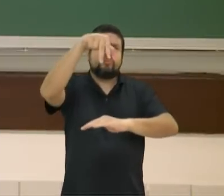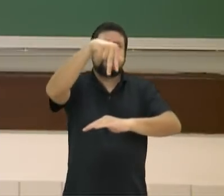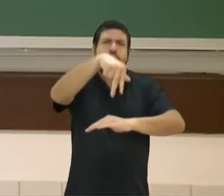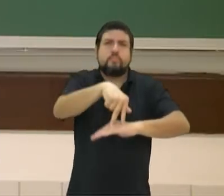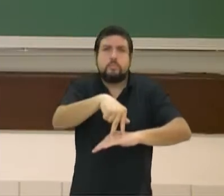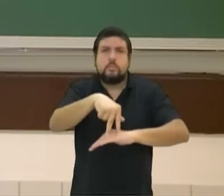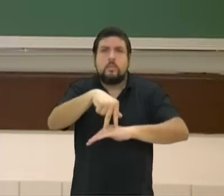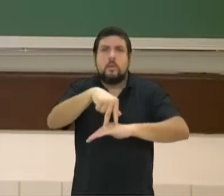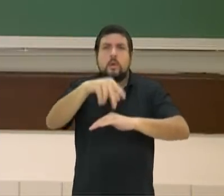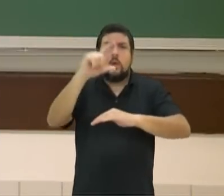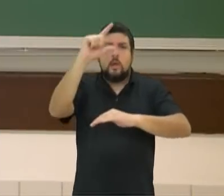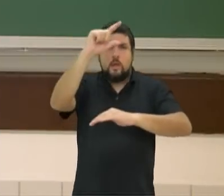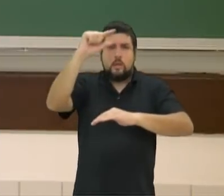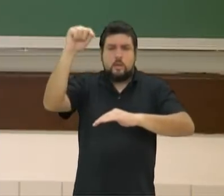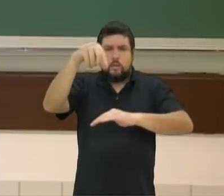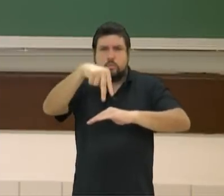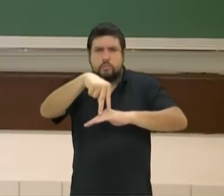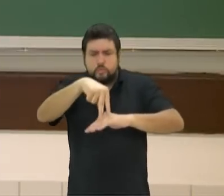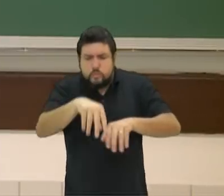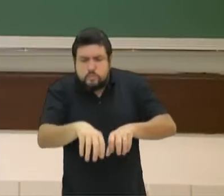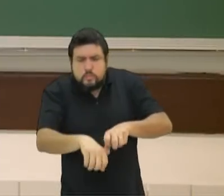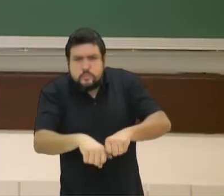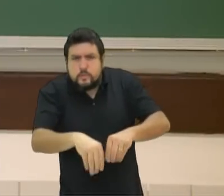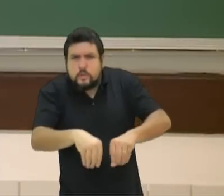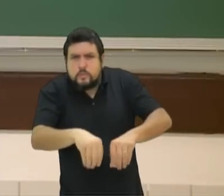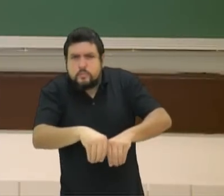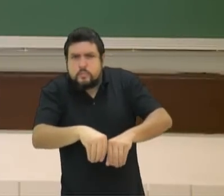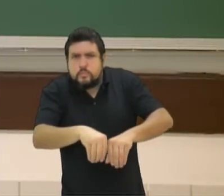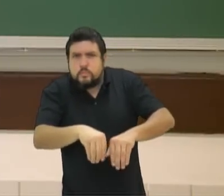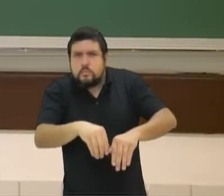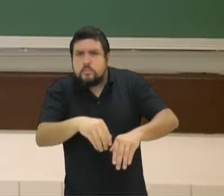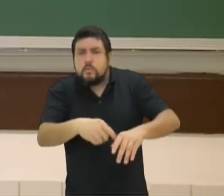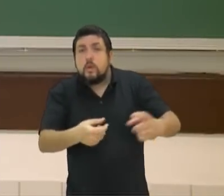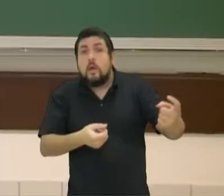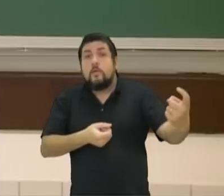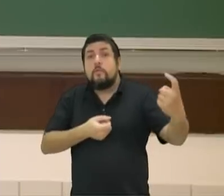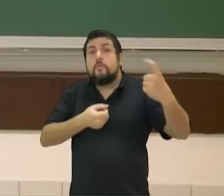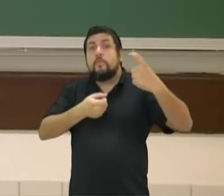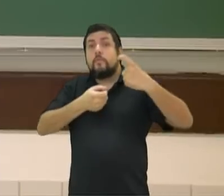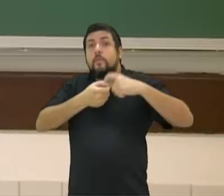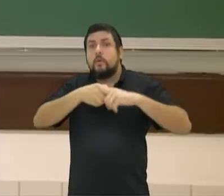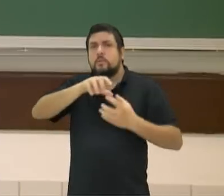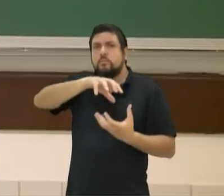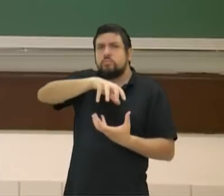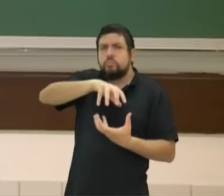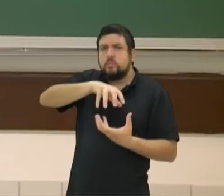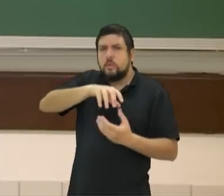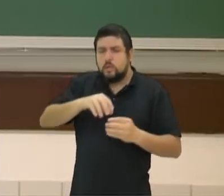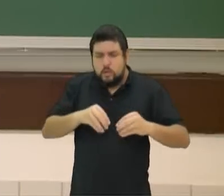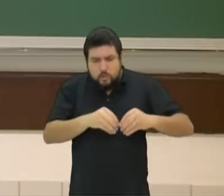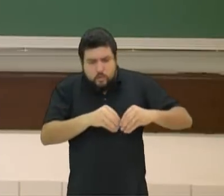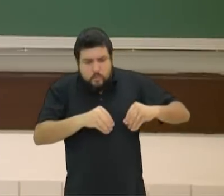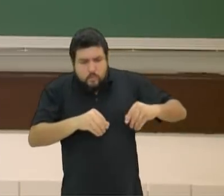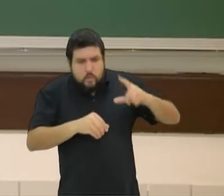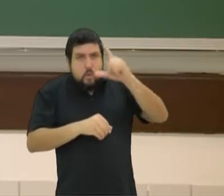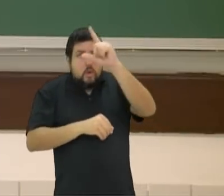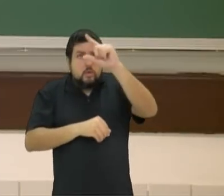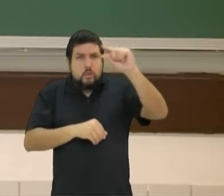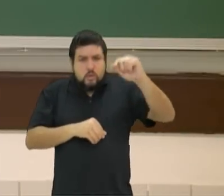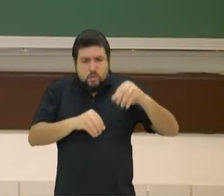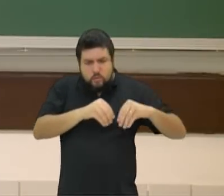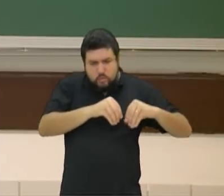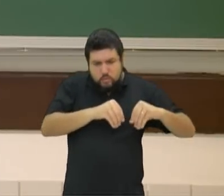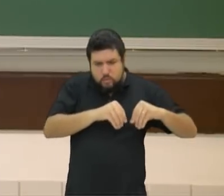compararam todos os componentes do solo de lá e do solo daqui e viram que são muito parecidos. Então, a gente consegue